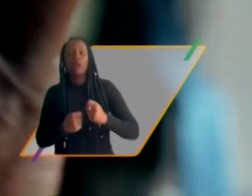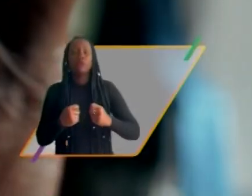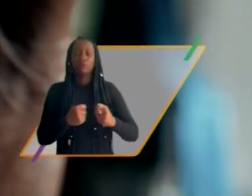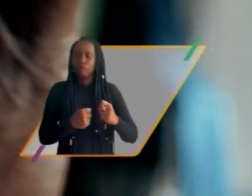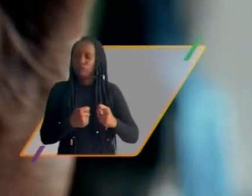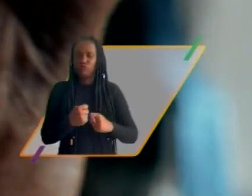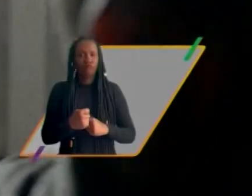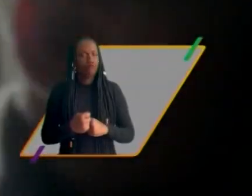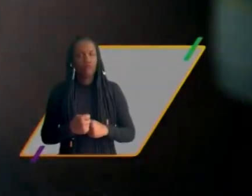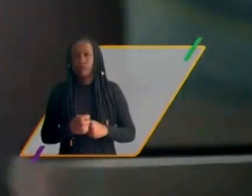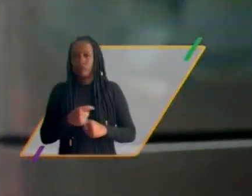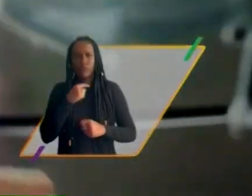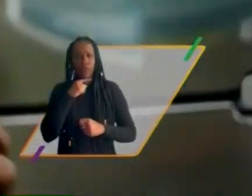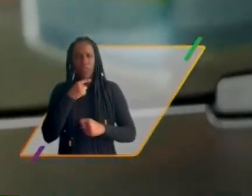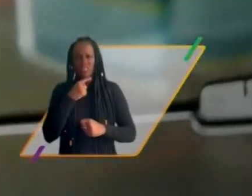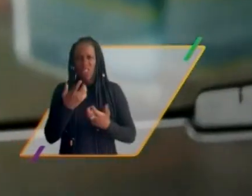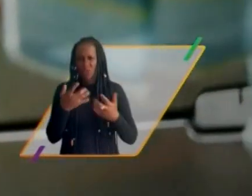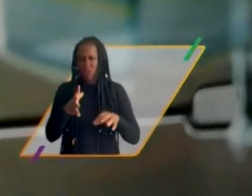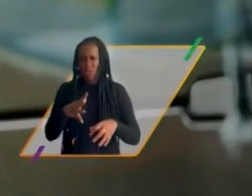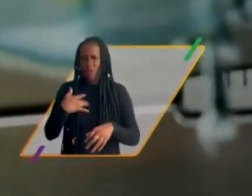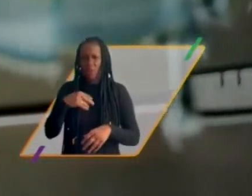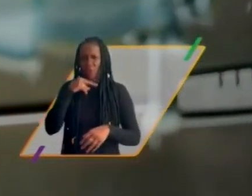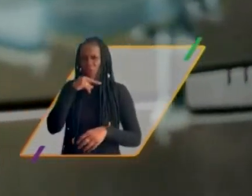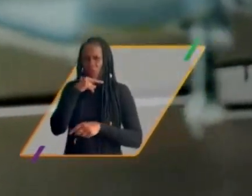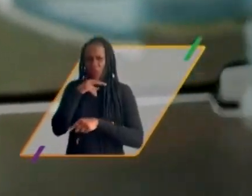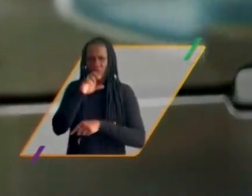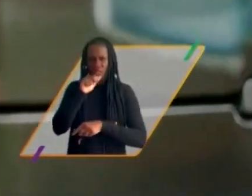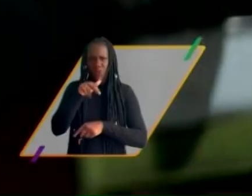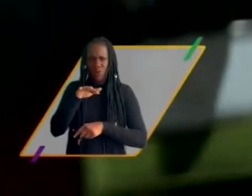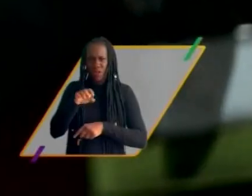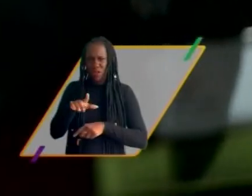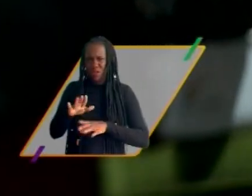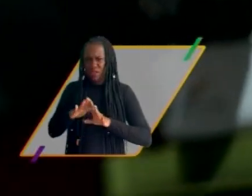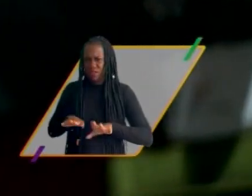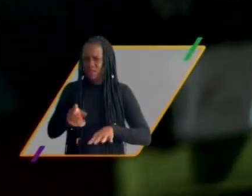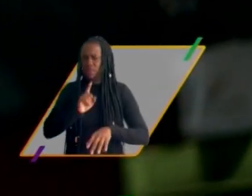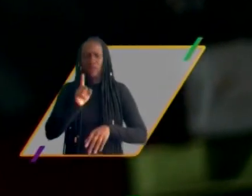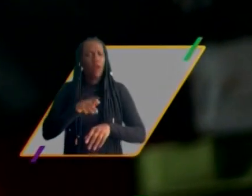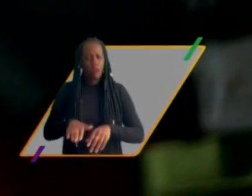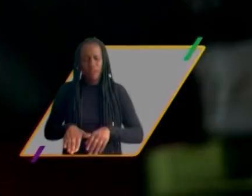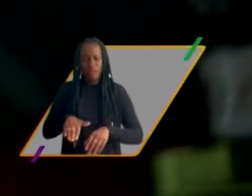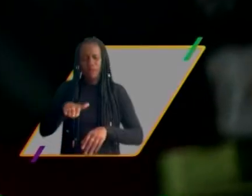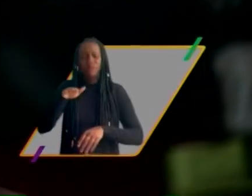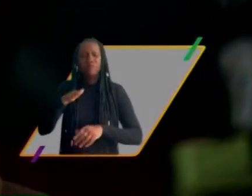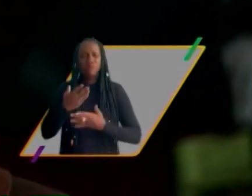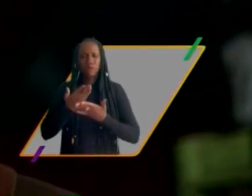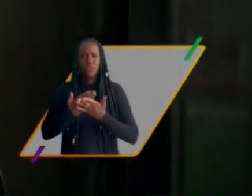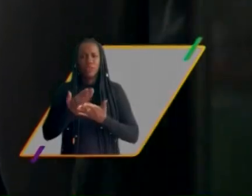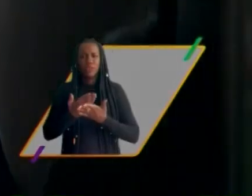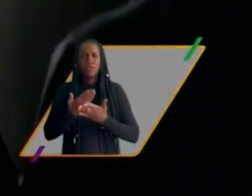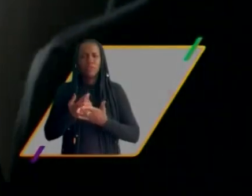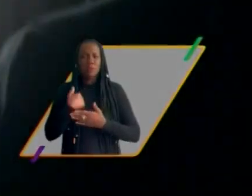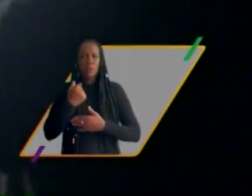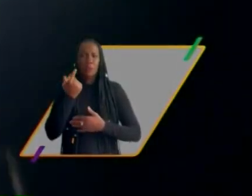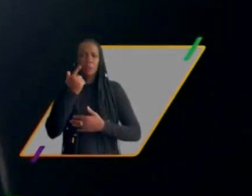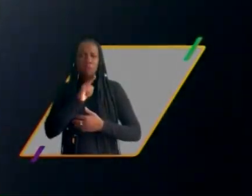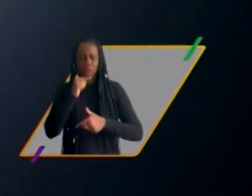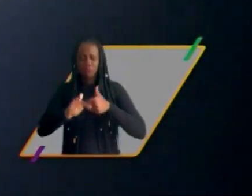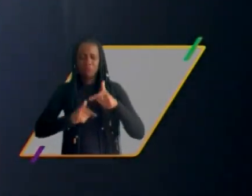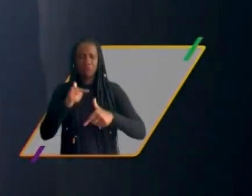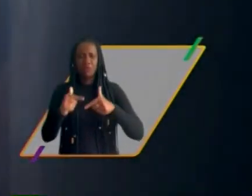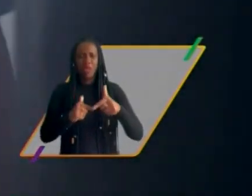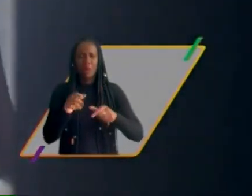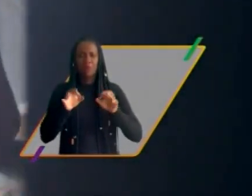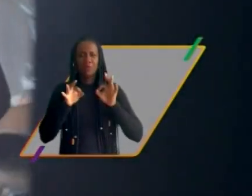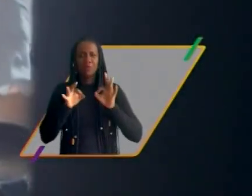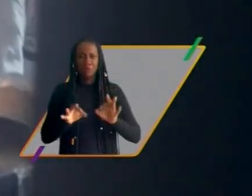dá pra nada. Não quero isso para Samuel, não, viu? Quero que Samuel cresça, estude, que é para ele conseguir